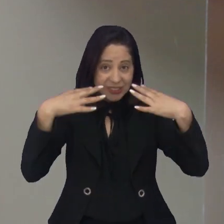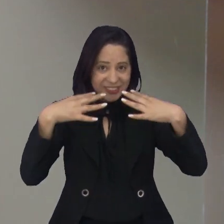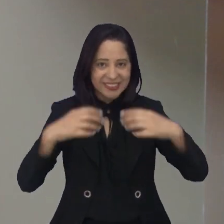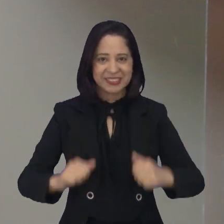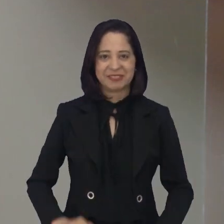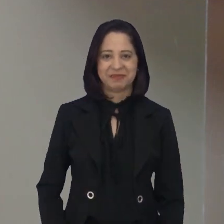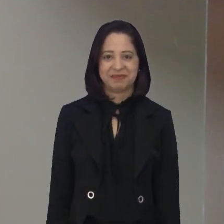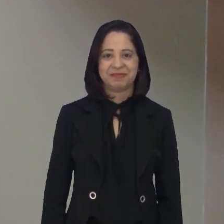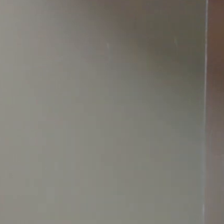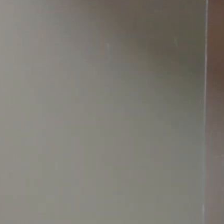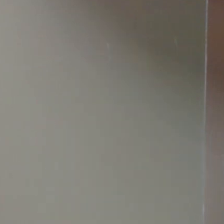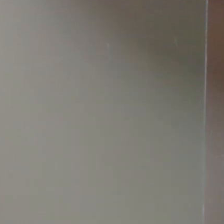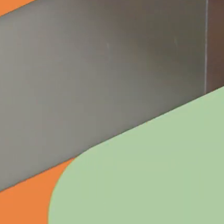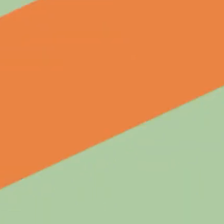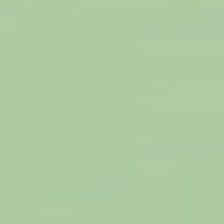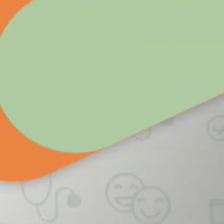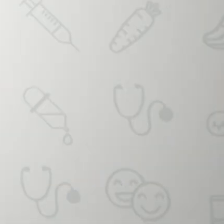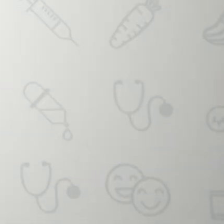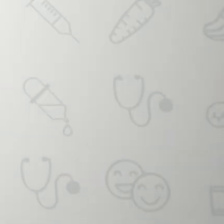voltamos.